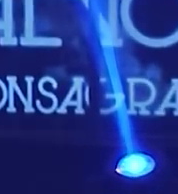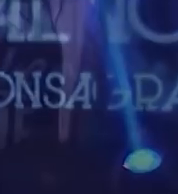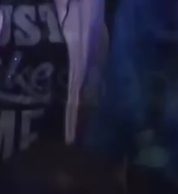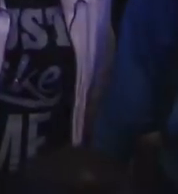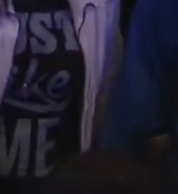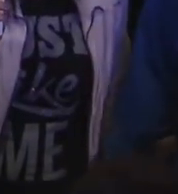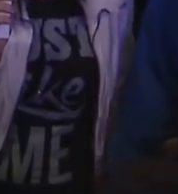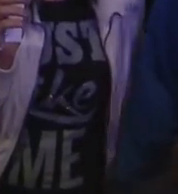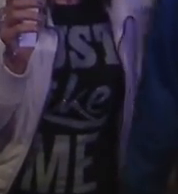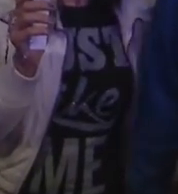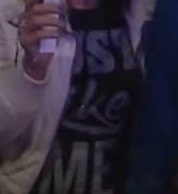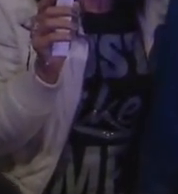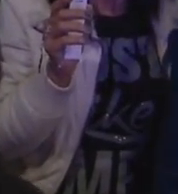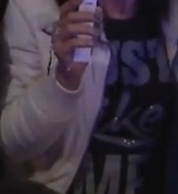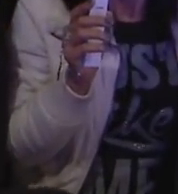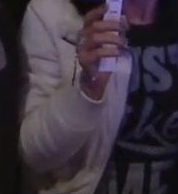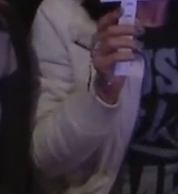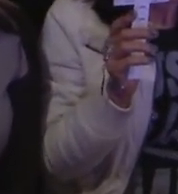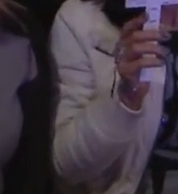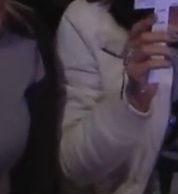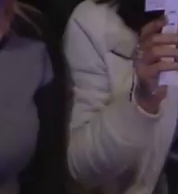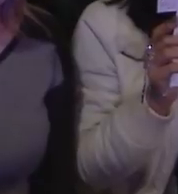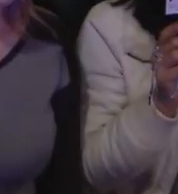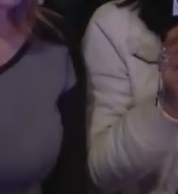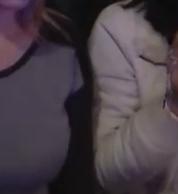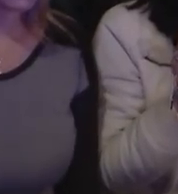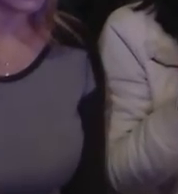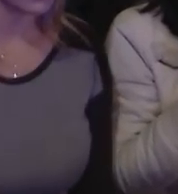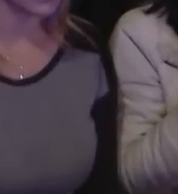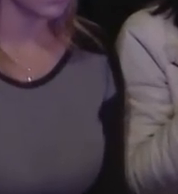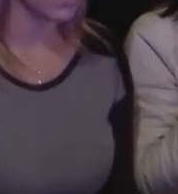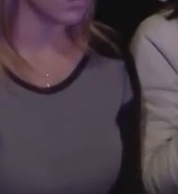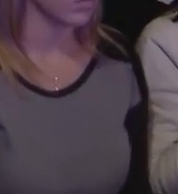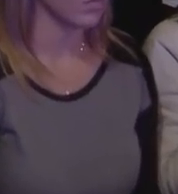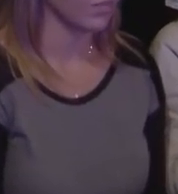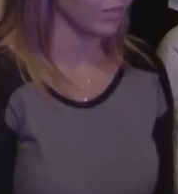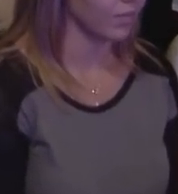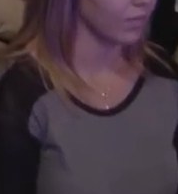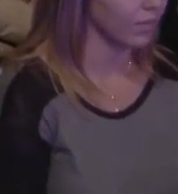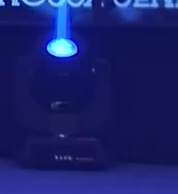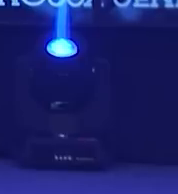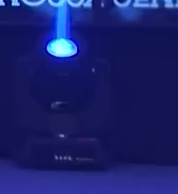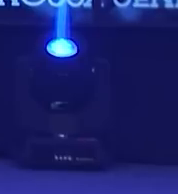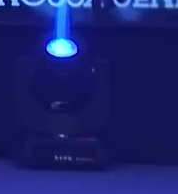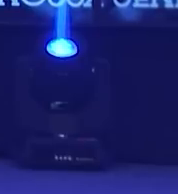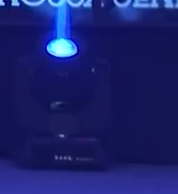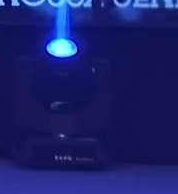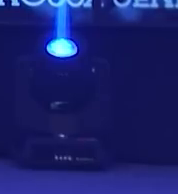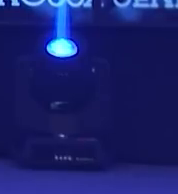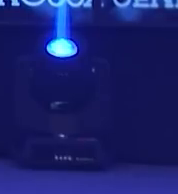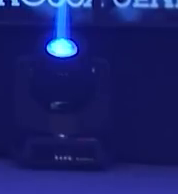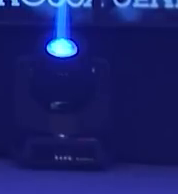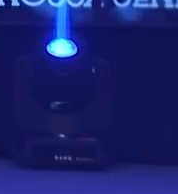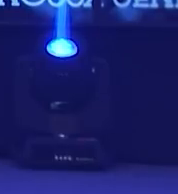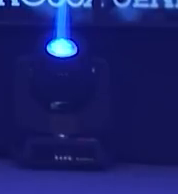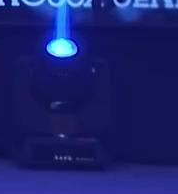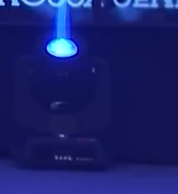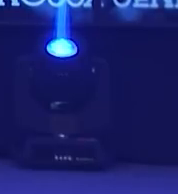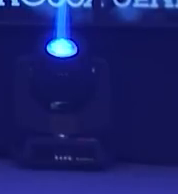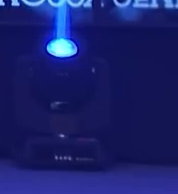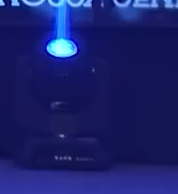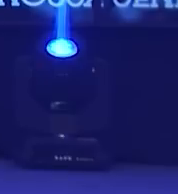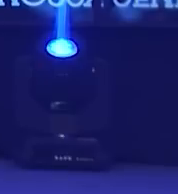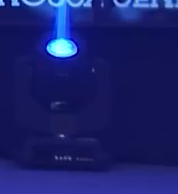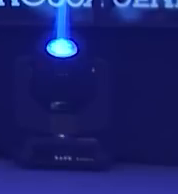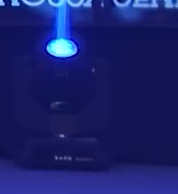notícia para você. Uma carta que tem endereço, por mais que ela se desvie, uma hora vai chegar lá. O seu filho, por mais que se perca, uma hora ele vai chegar